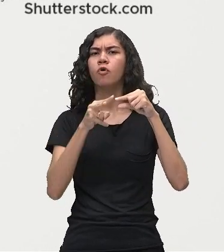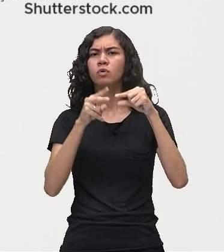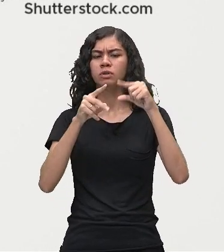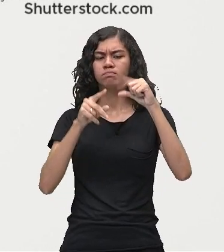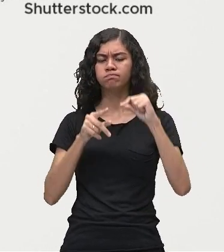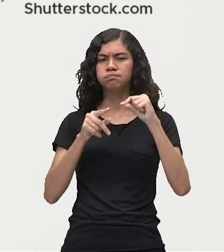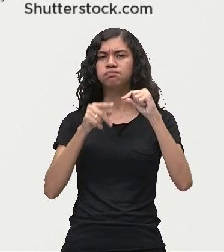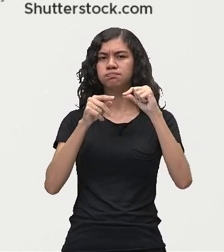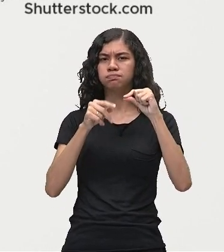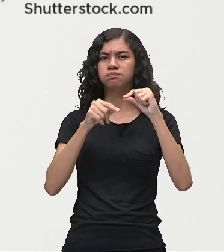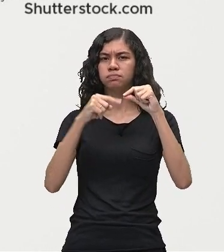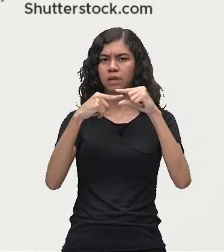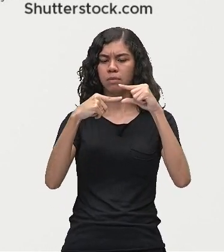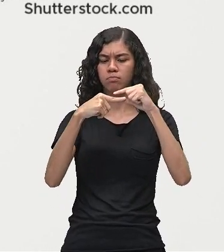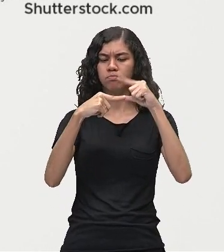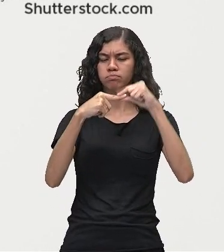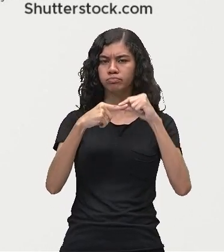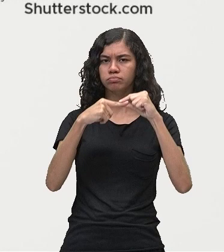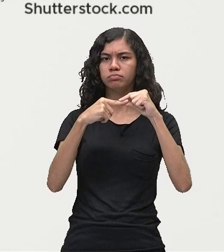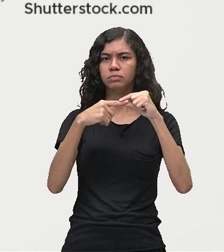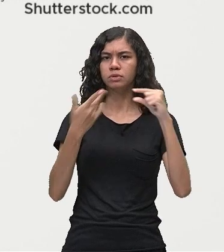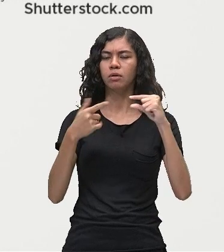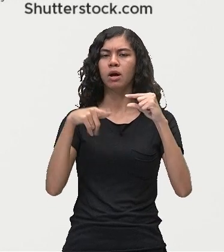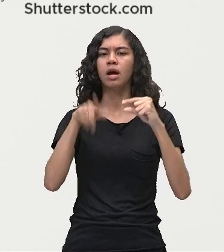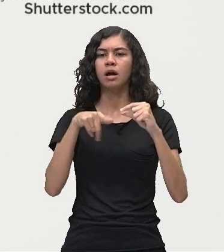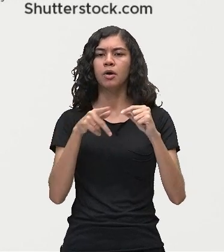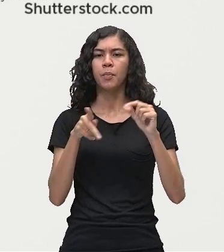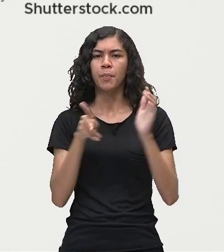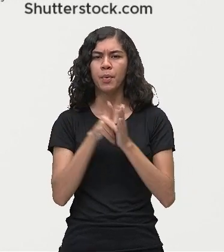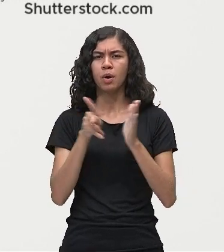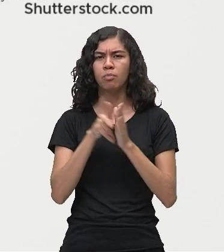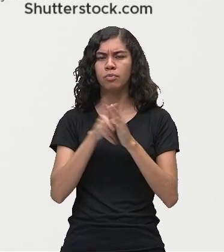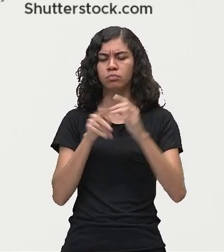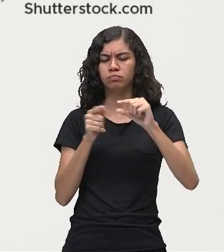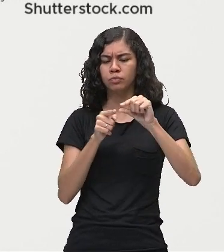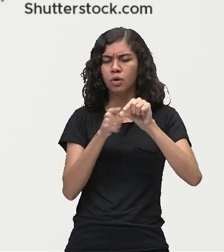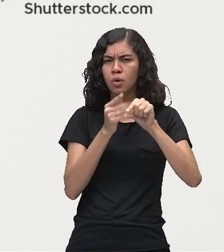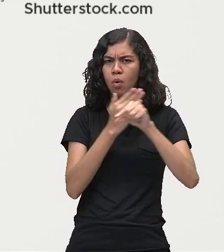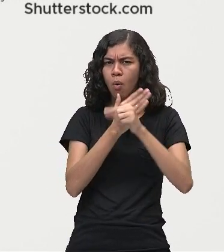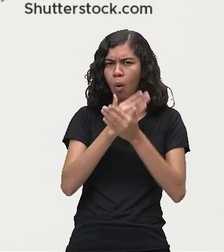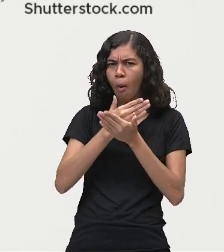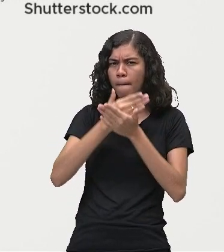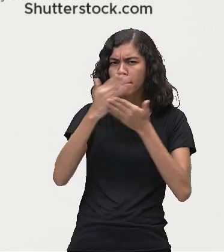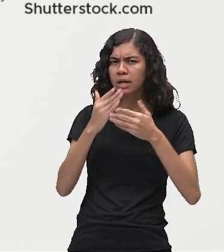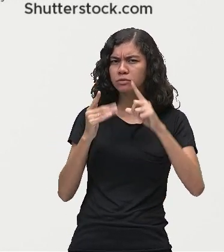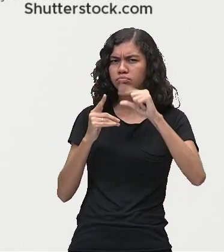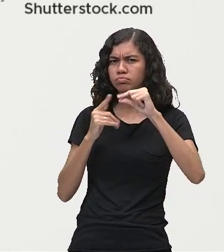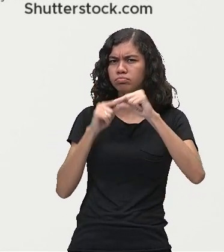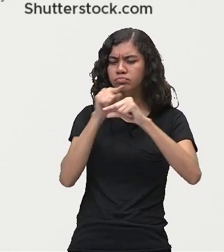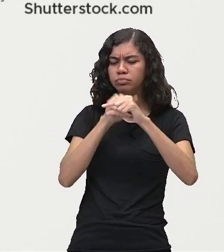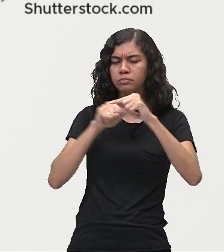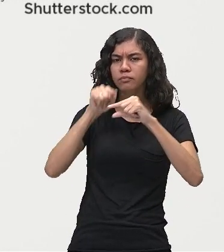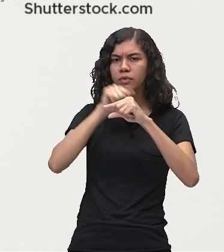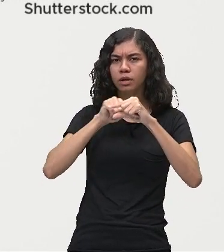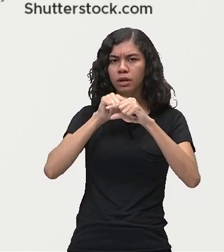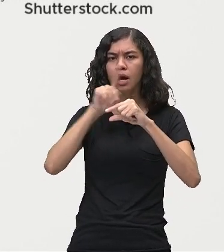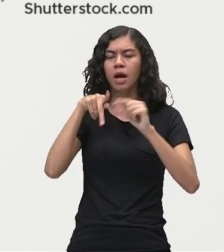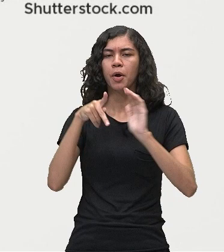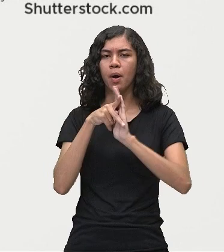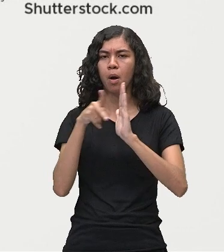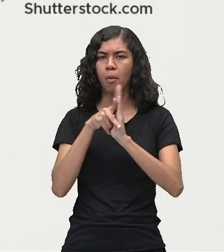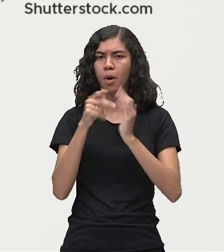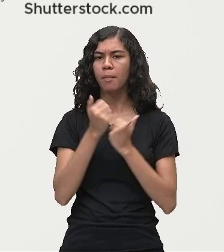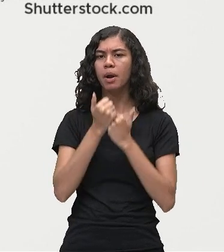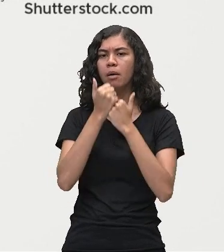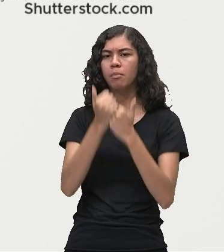aí. O ponto de apoio é aqui, é o local onde está apoiando aí as partes da pinça, e a força resistente é